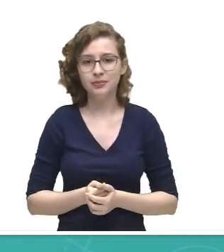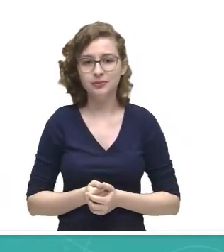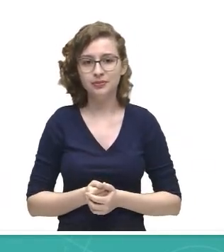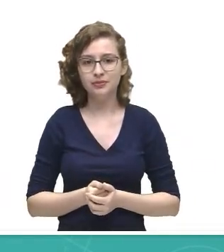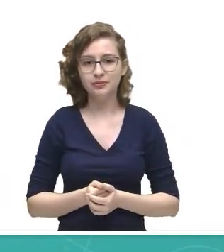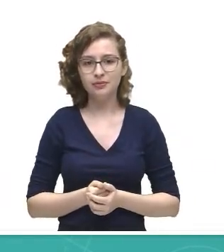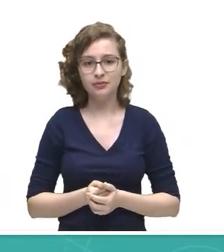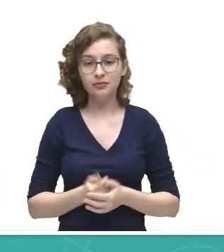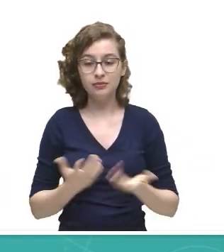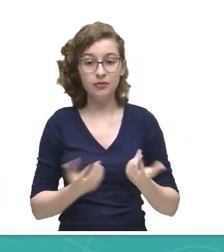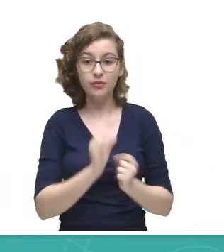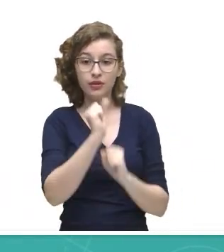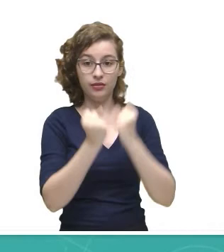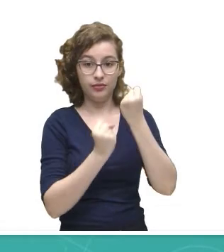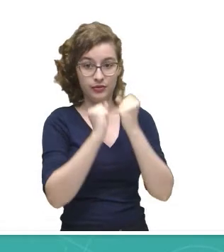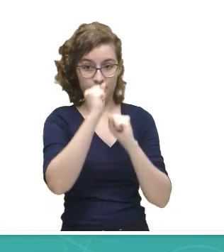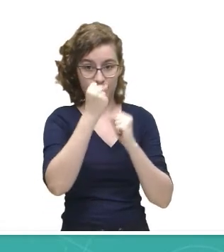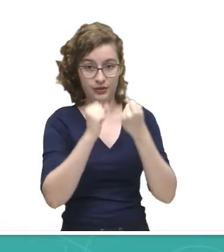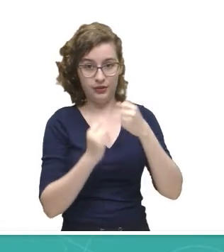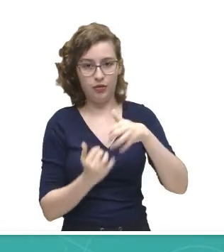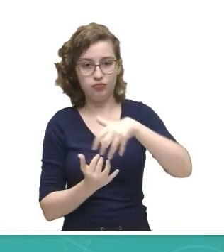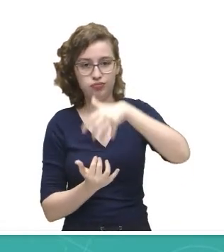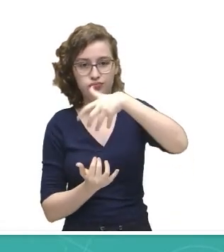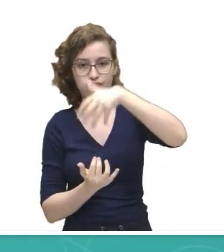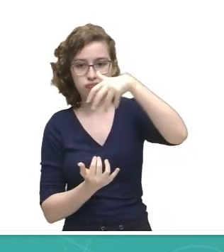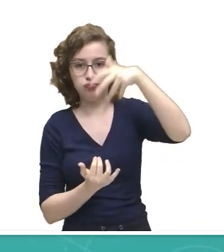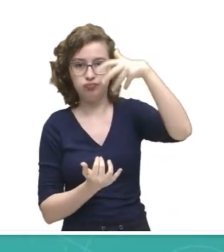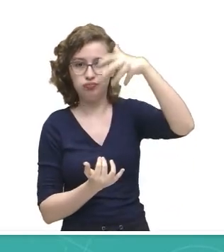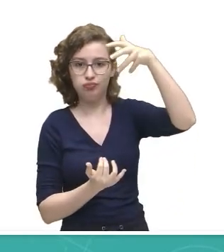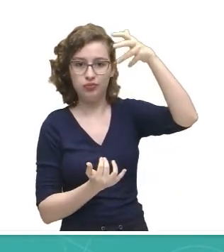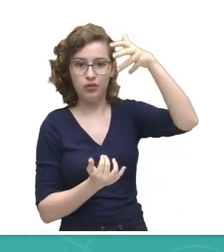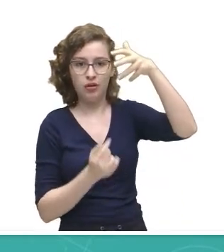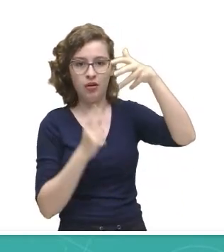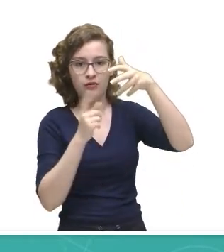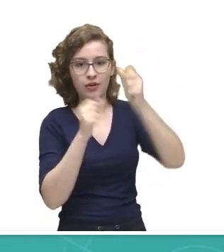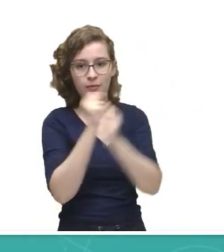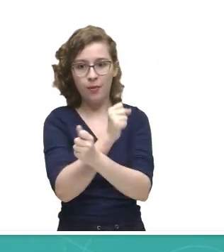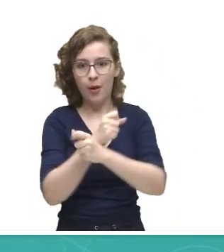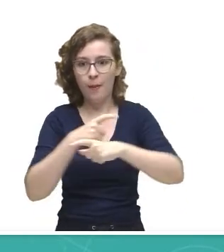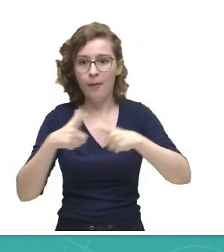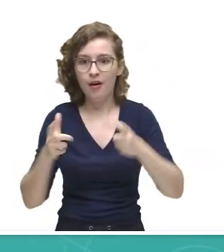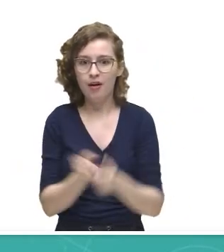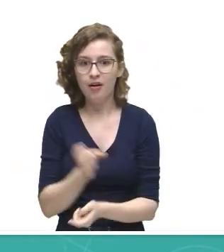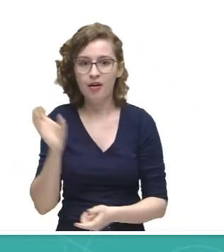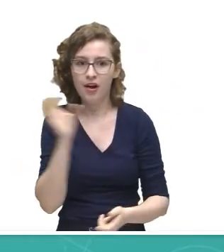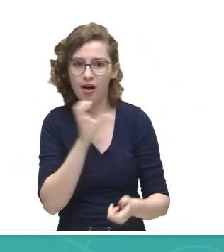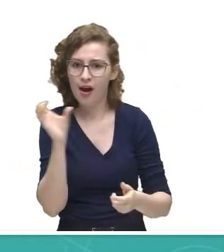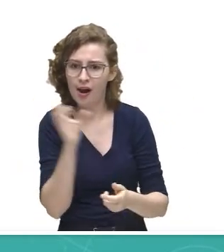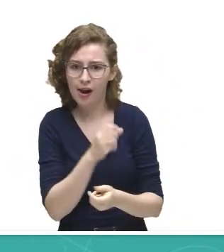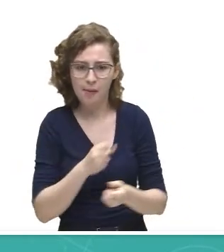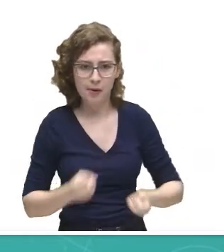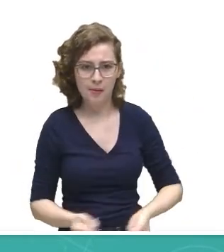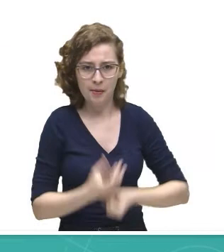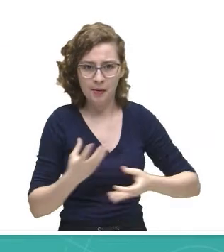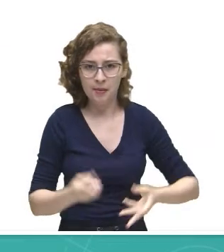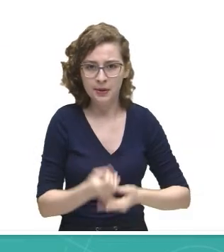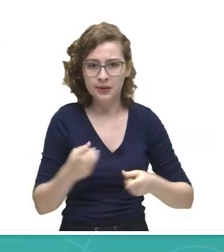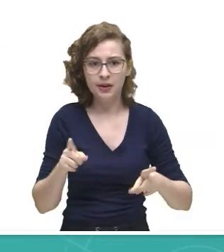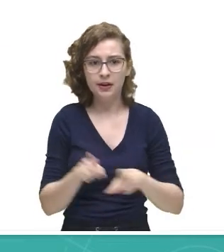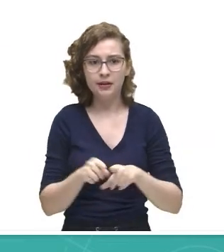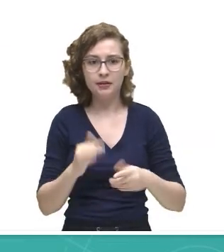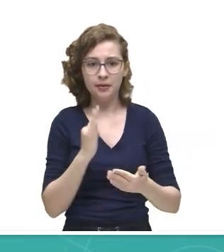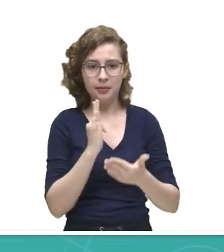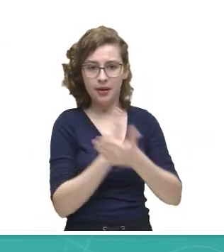as máquinas movidas aí a vapor, elas vão aumentar a velocidade da produção e a função do